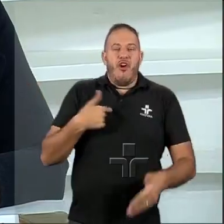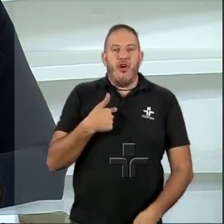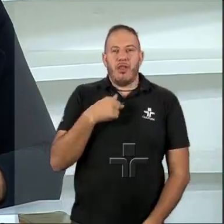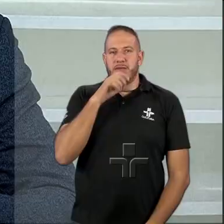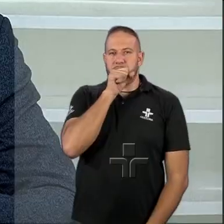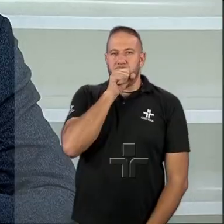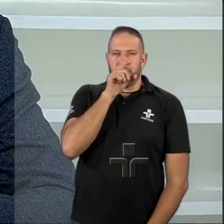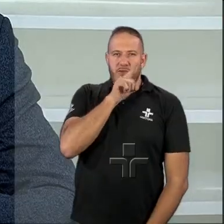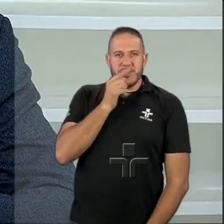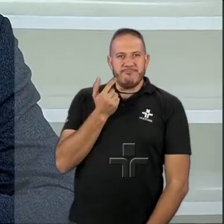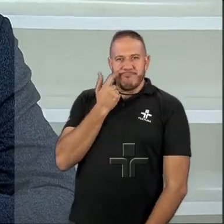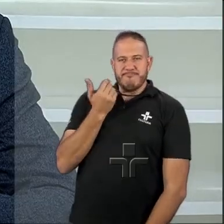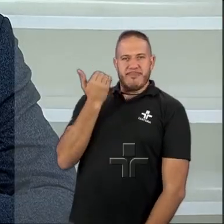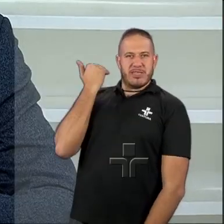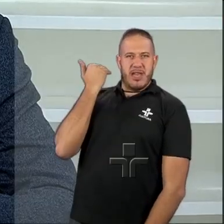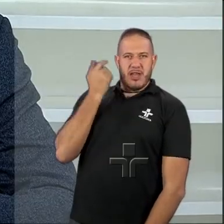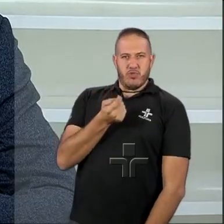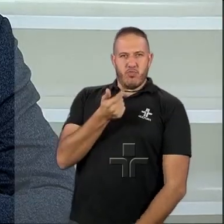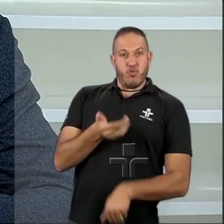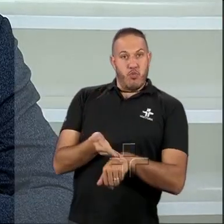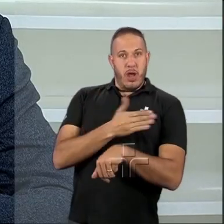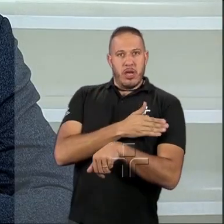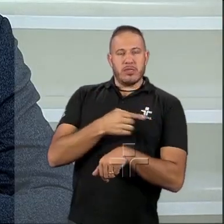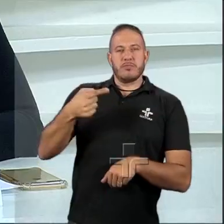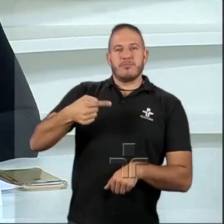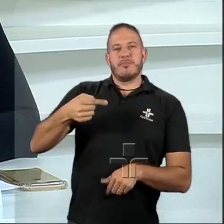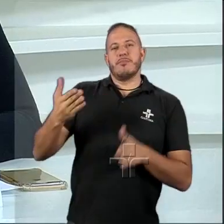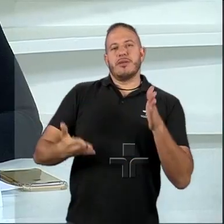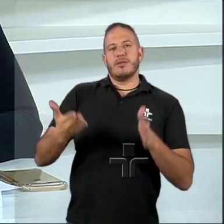semana, antes do primeiro turno.